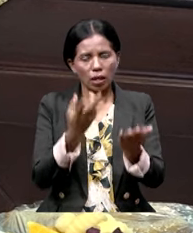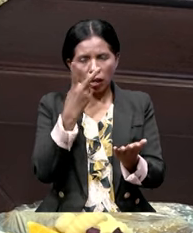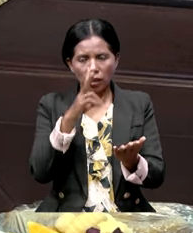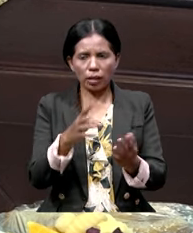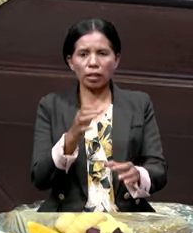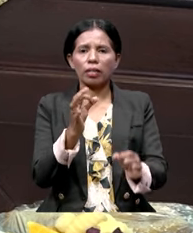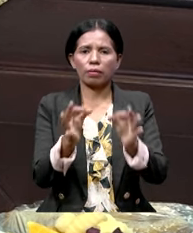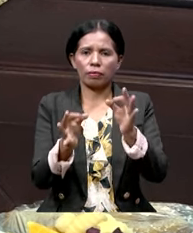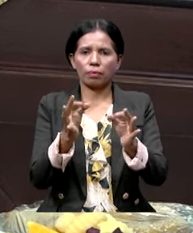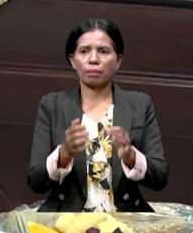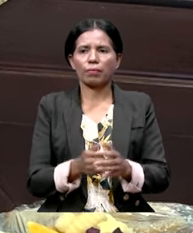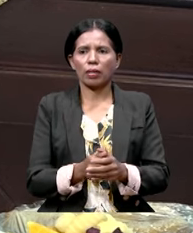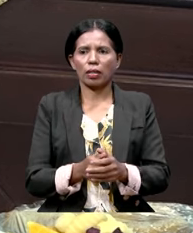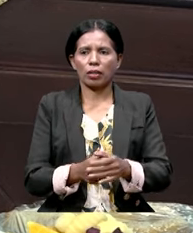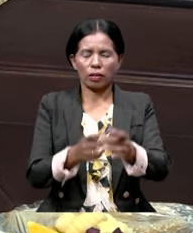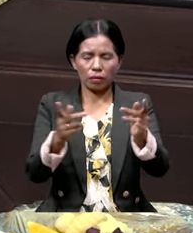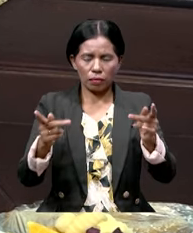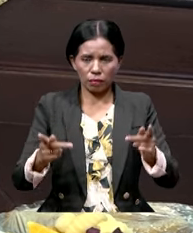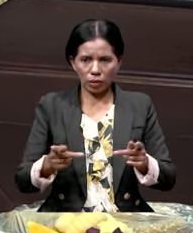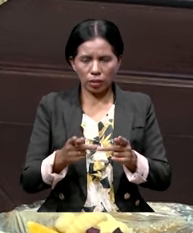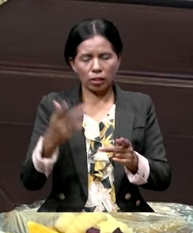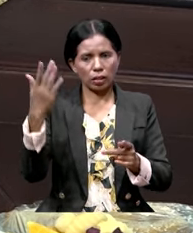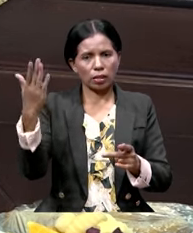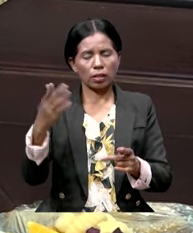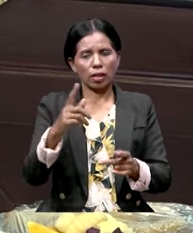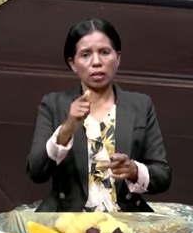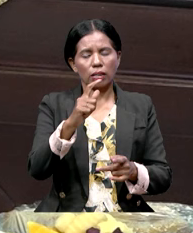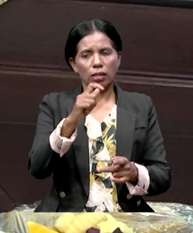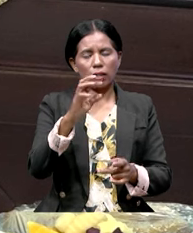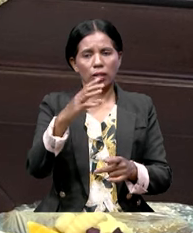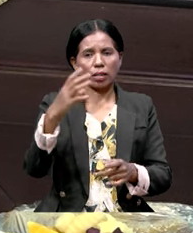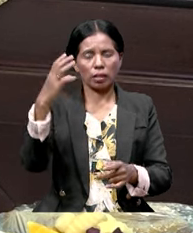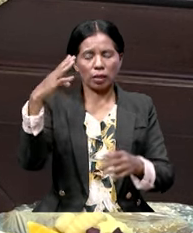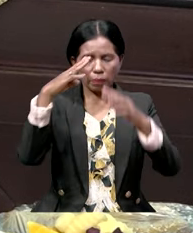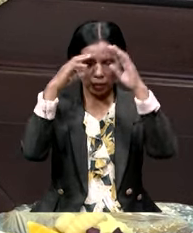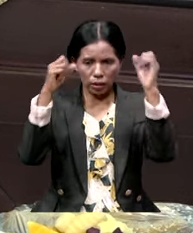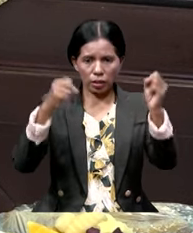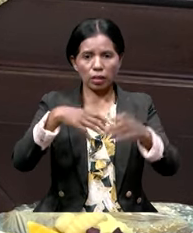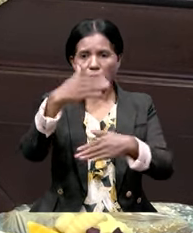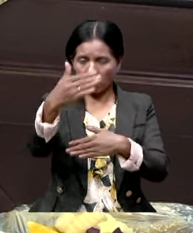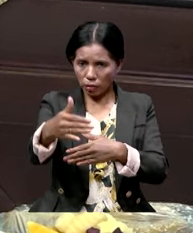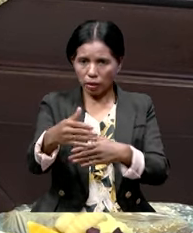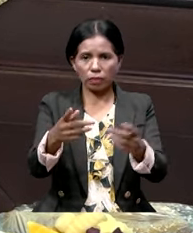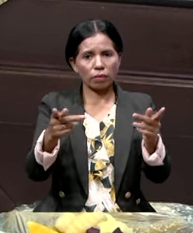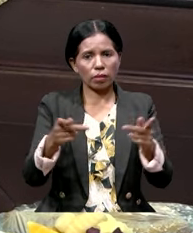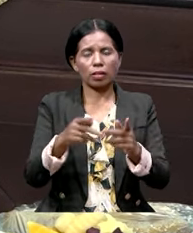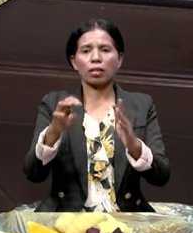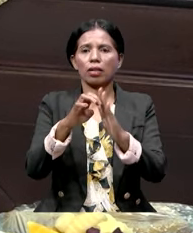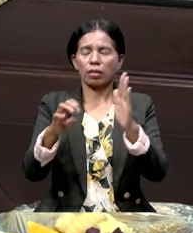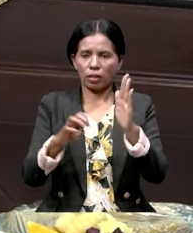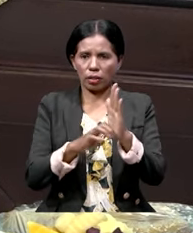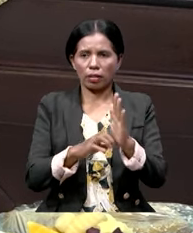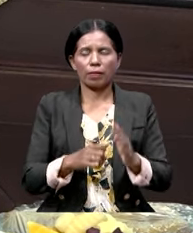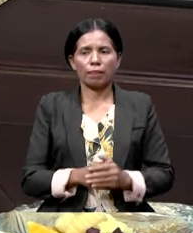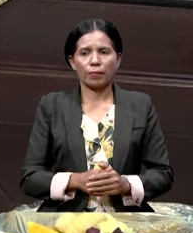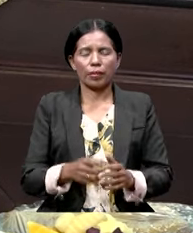se raida itara clara ne Raine Raistan, doutor técnica